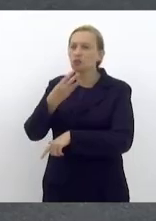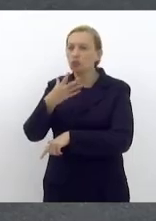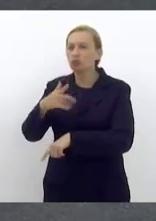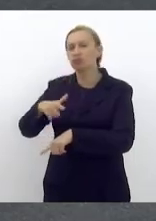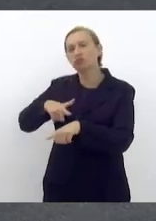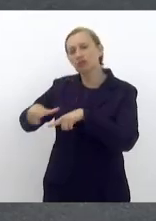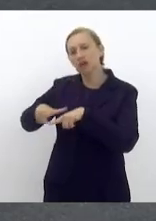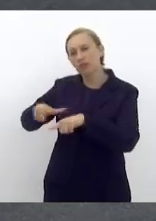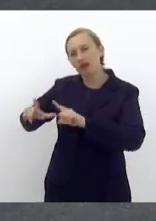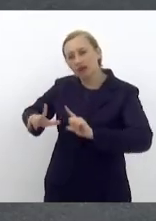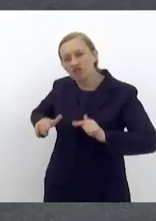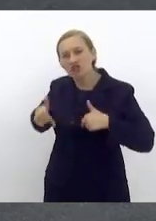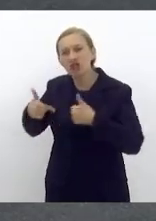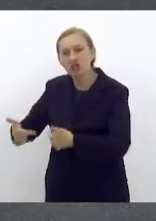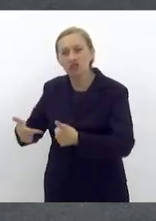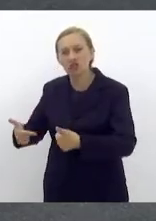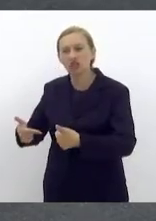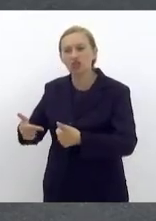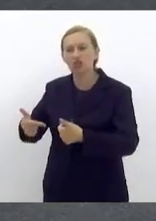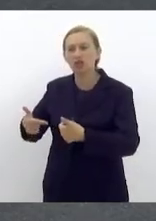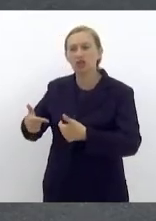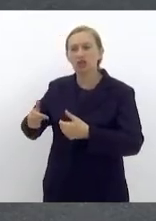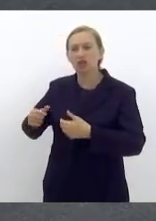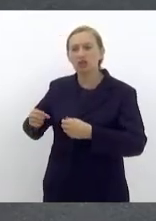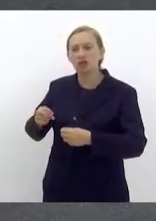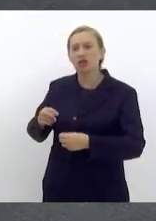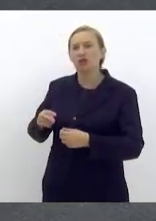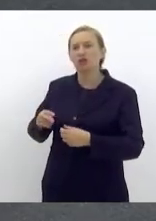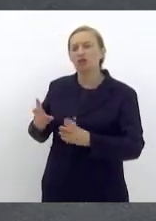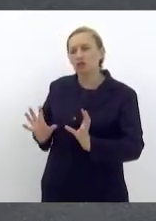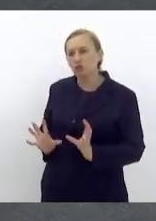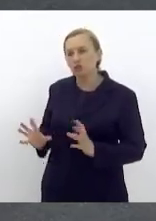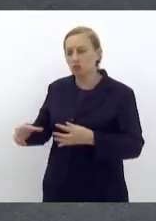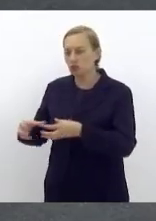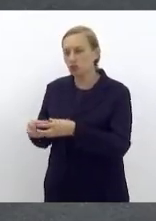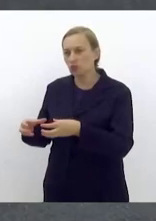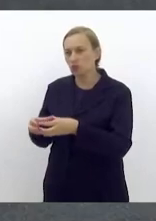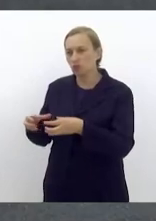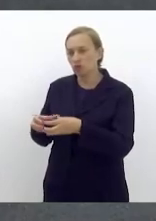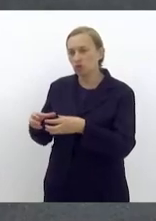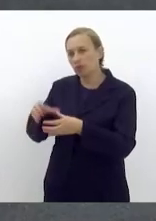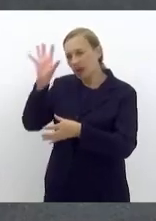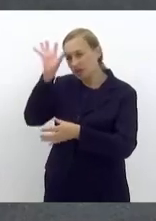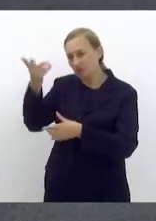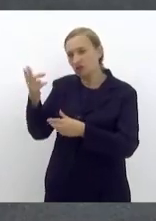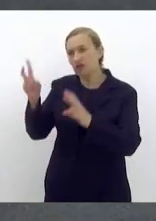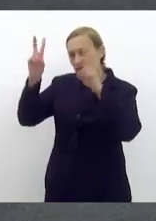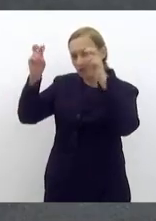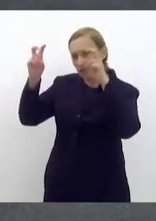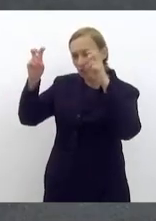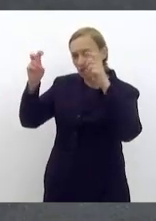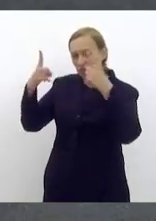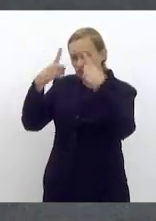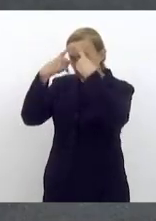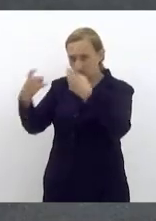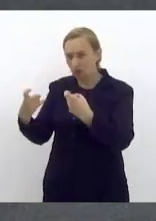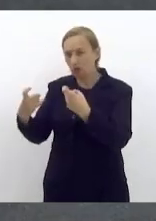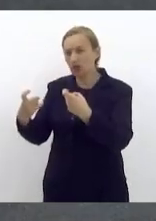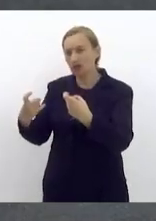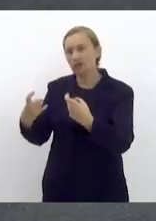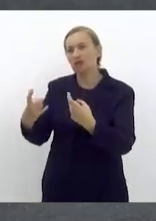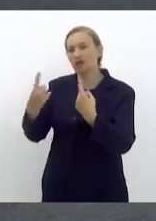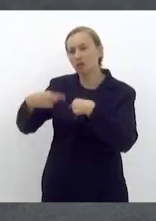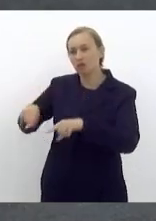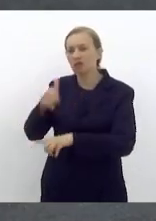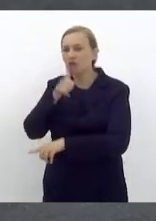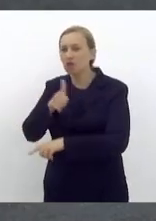de uma campanha como fortalecimento, não é, conjunto para resolver esse tema da subnotificação e,